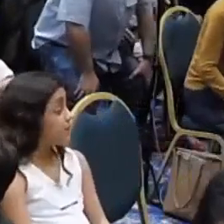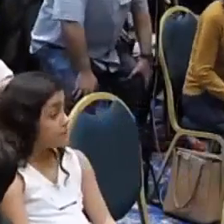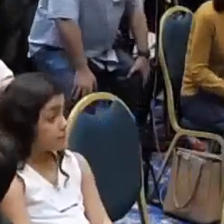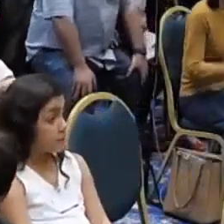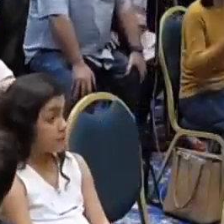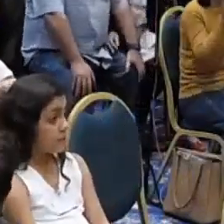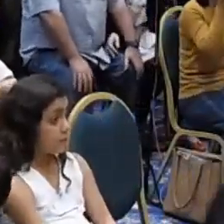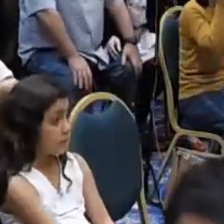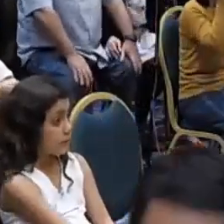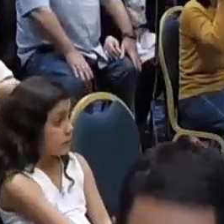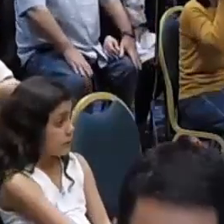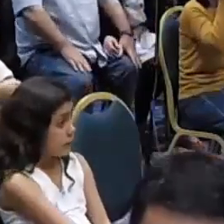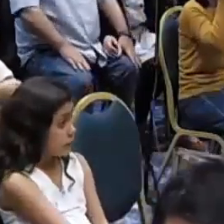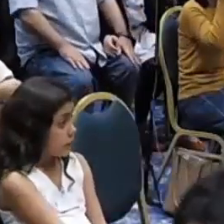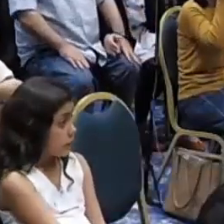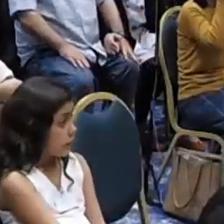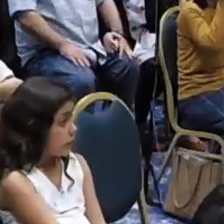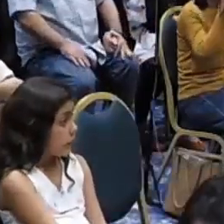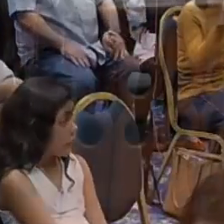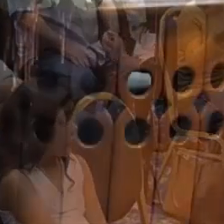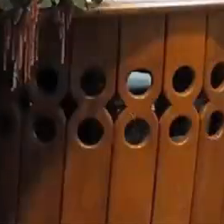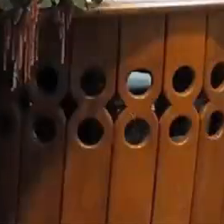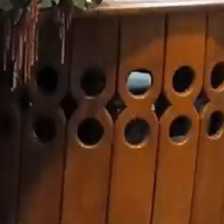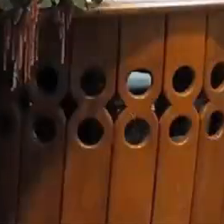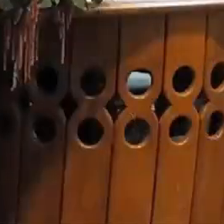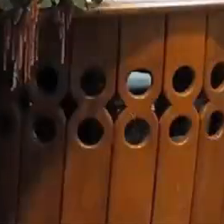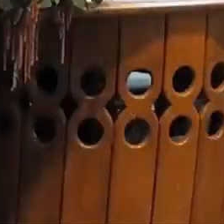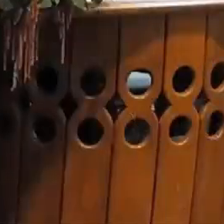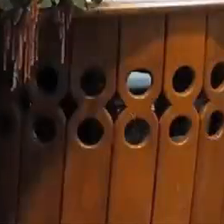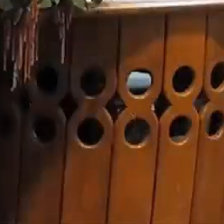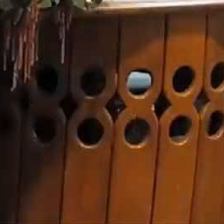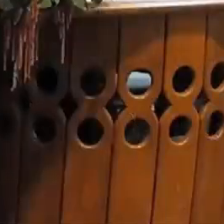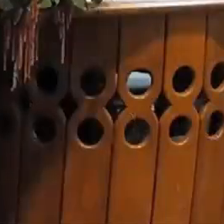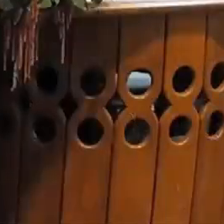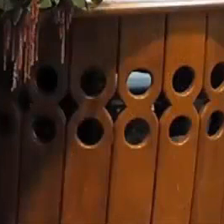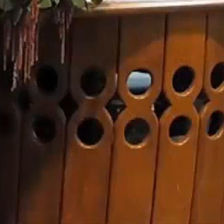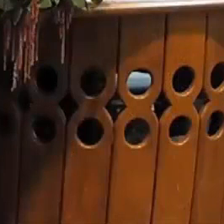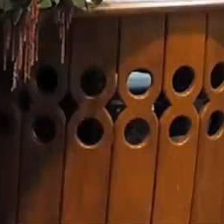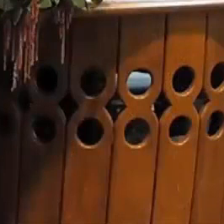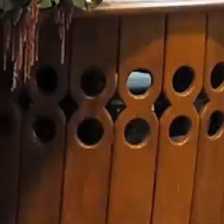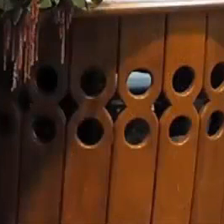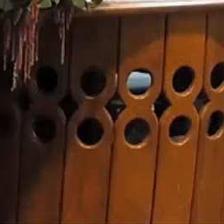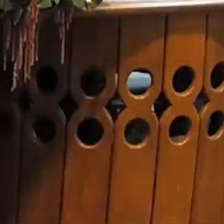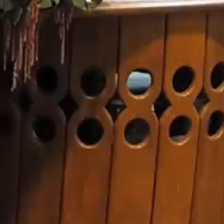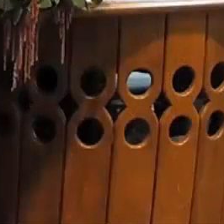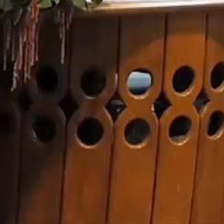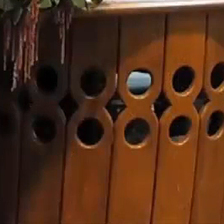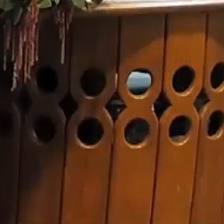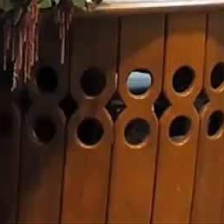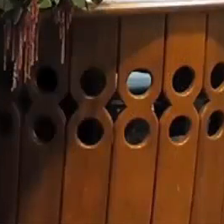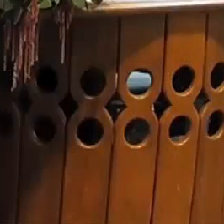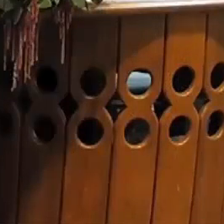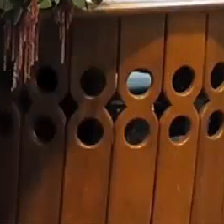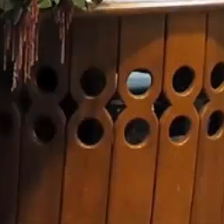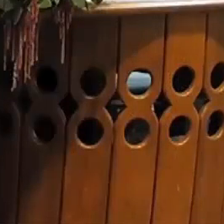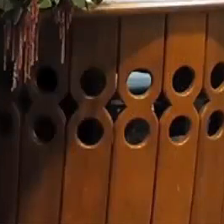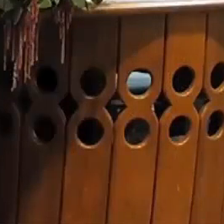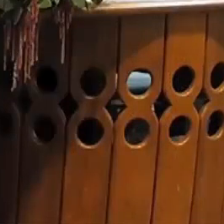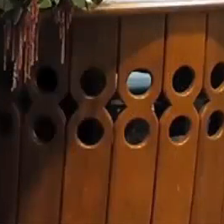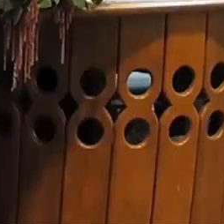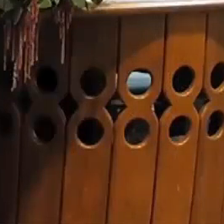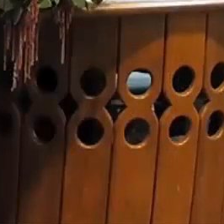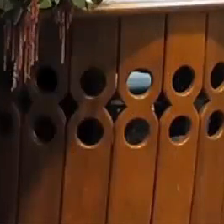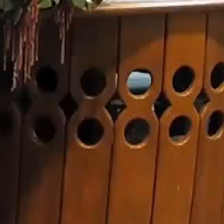Nós queremos pedir aos pastores we que like não to vão viajar the pastors que permaneçam para nossa assistência. To give